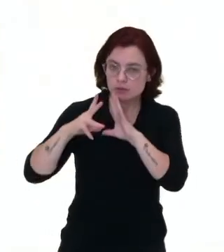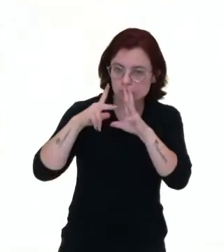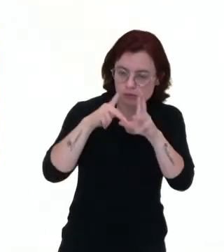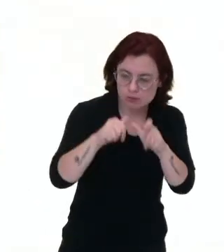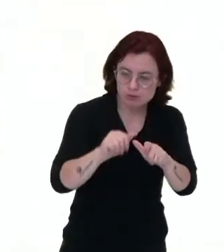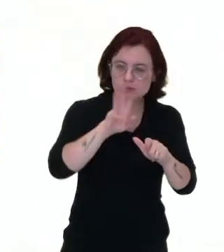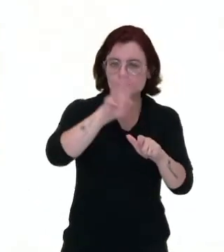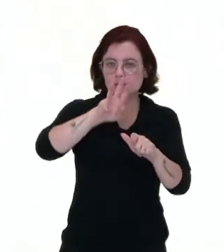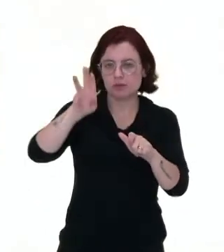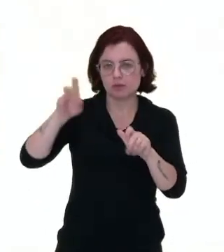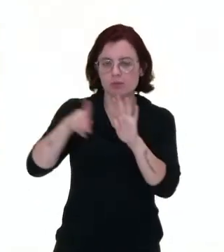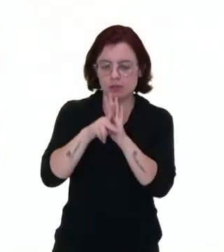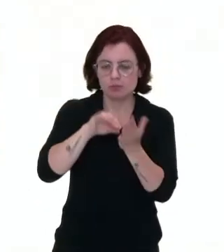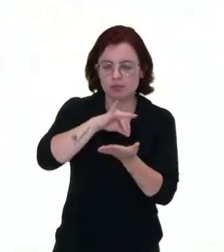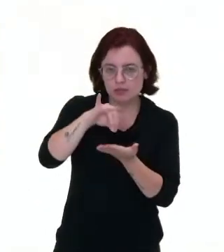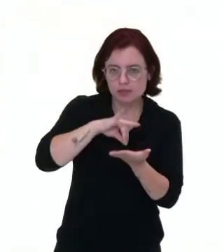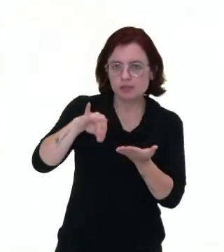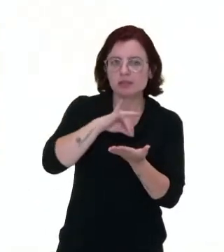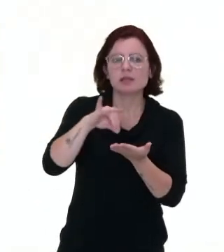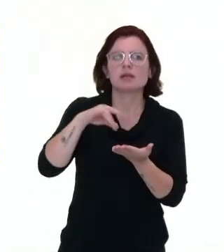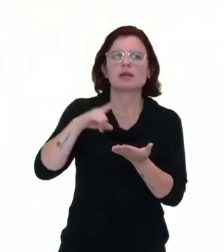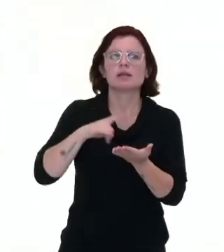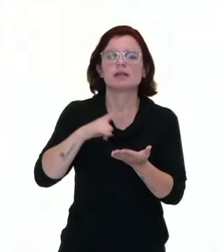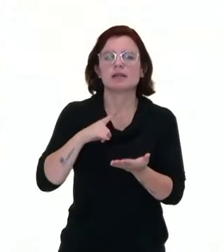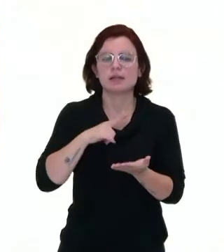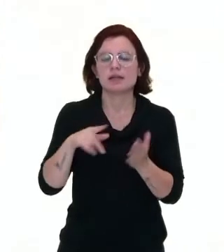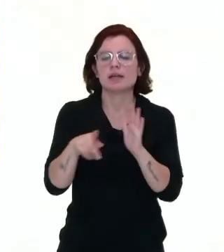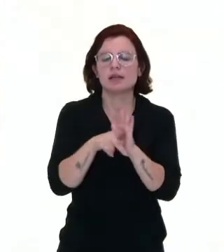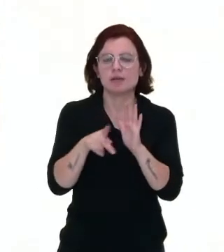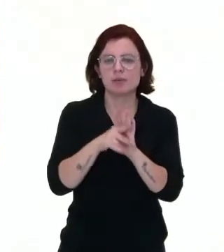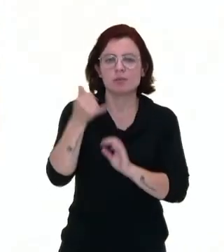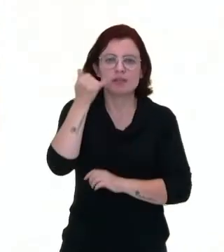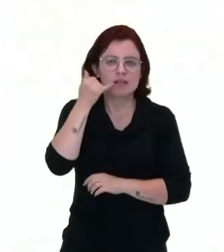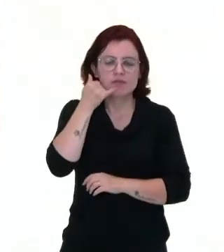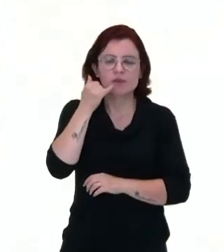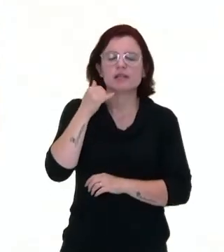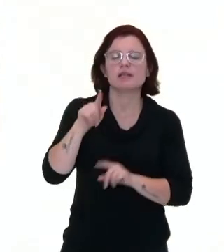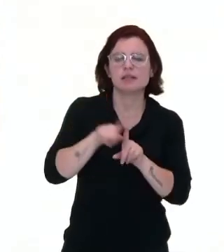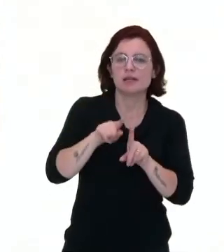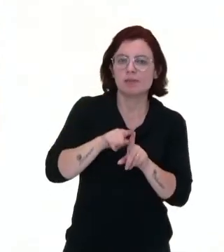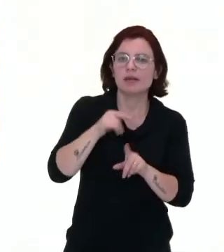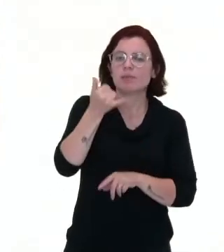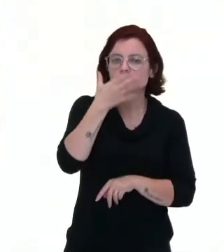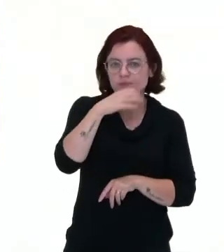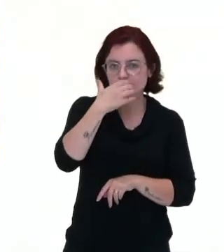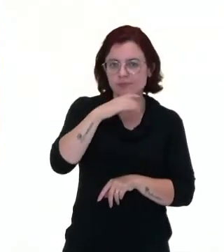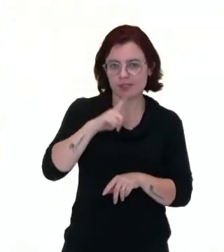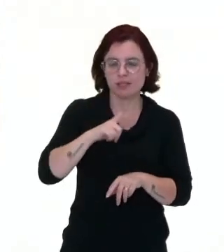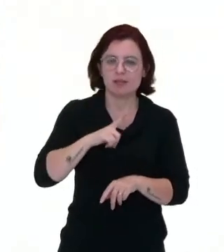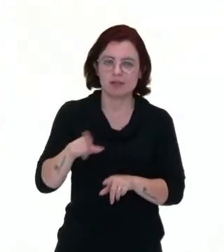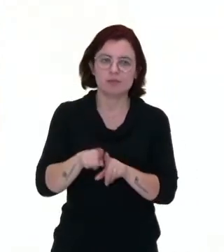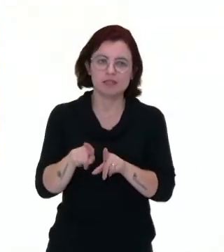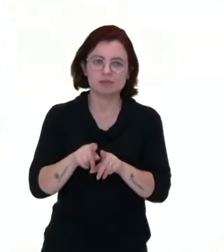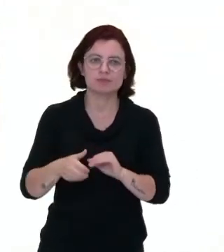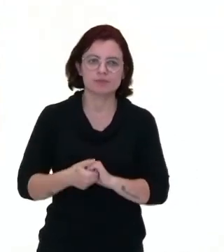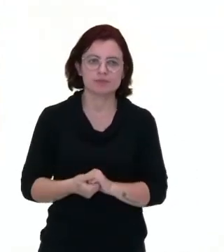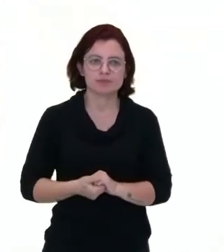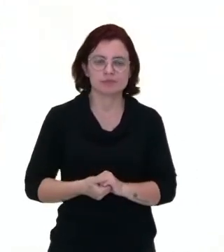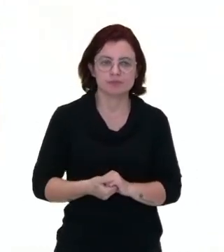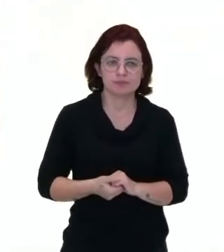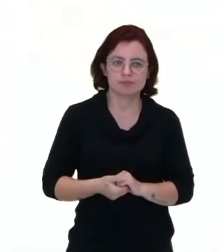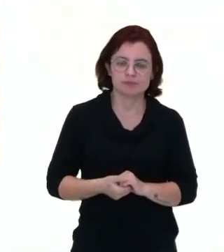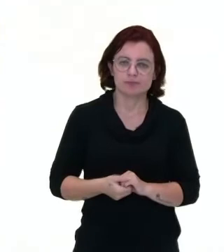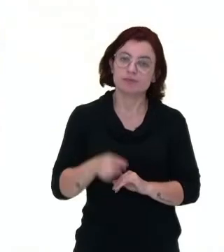também aplicativos para dispositivos Android e iPhone. Não há grandes diferenças entre jogar nesses aplicativos